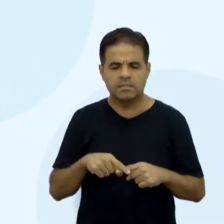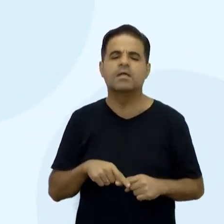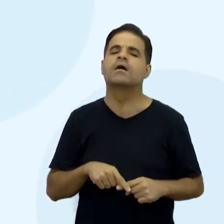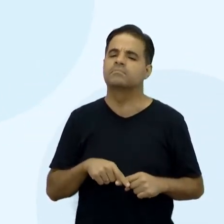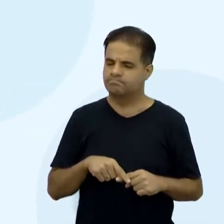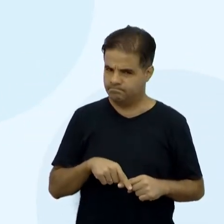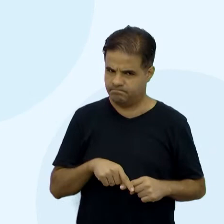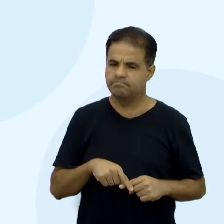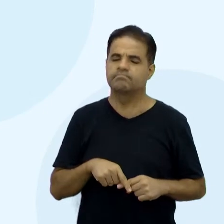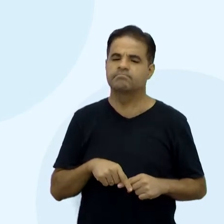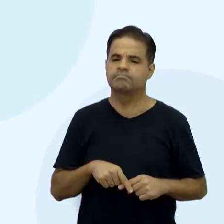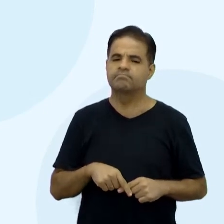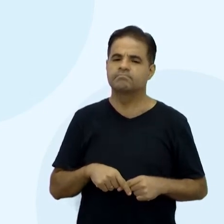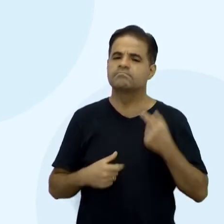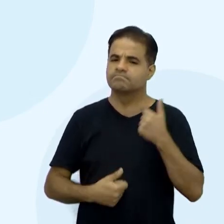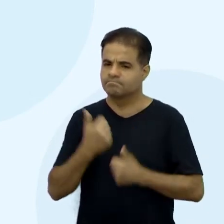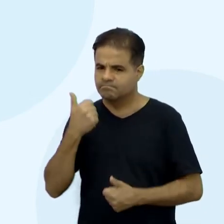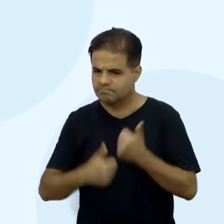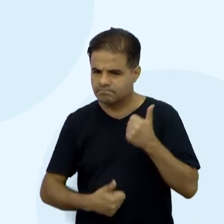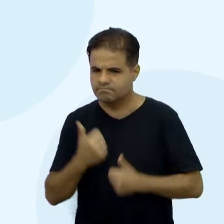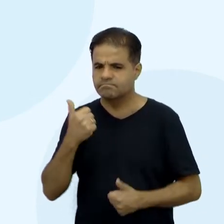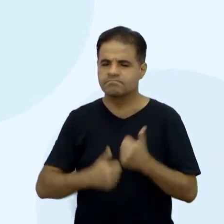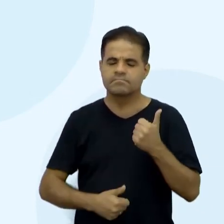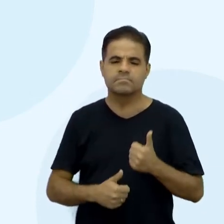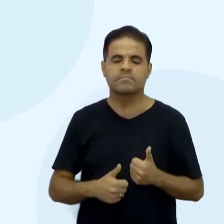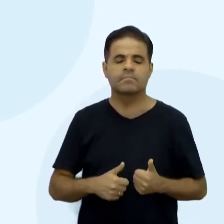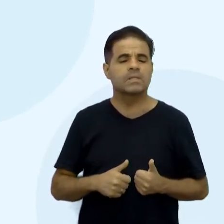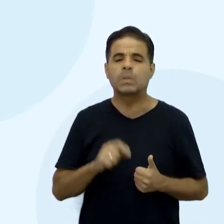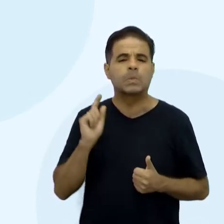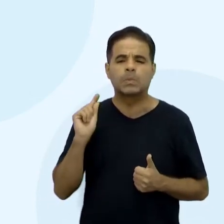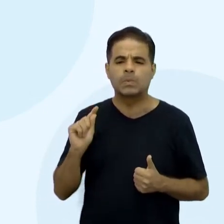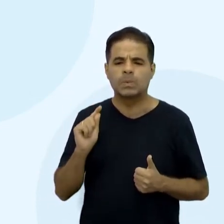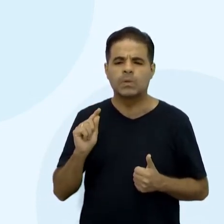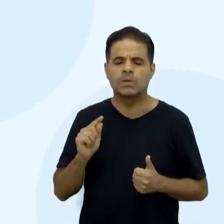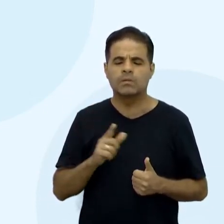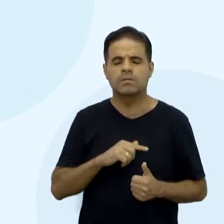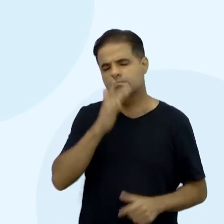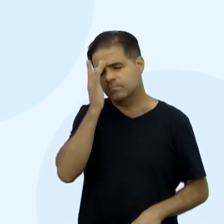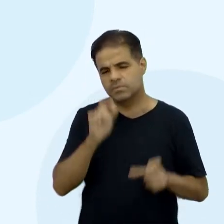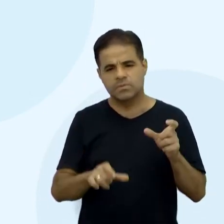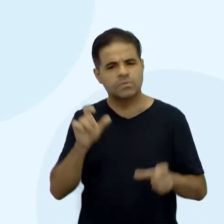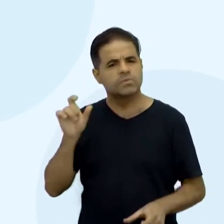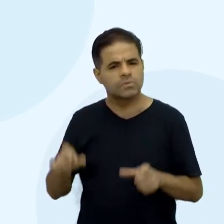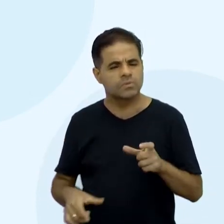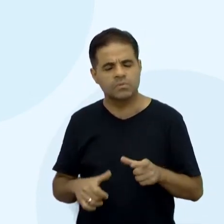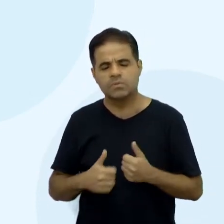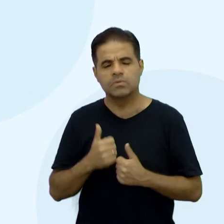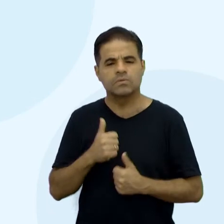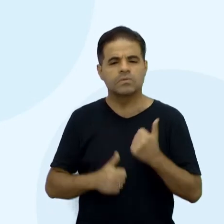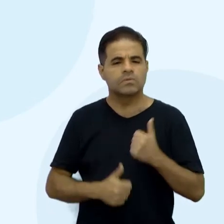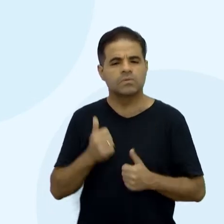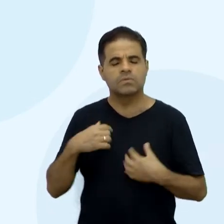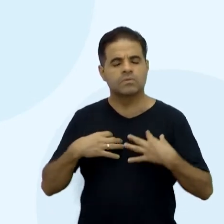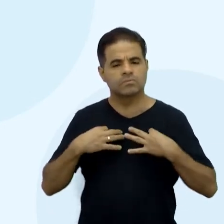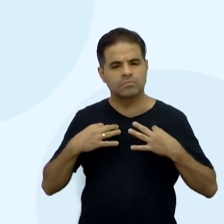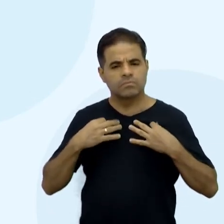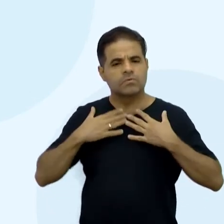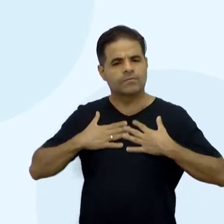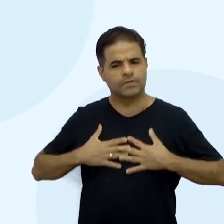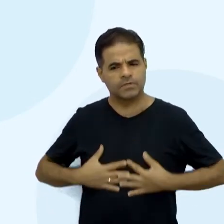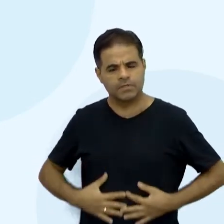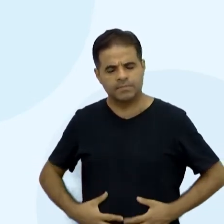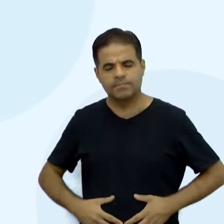que é poliesportiva, na verdade nós temos jogadores que estão vestidos de